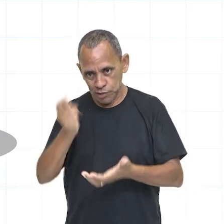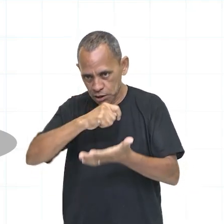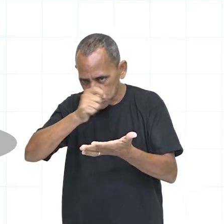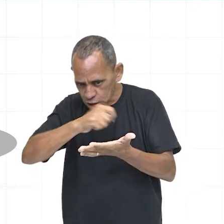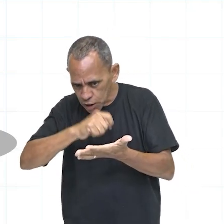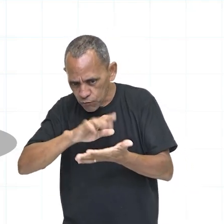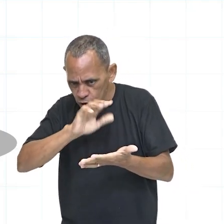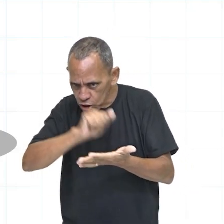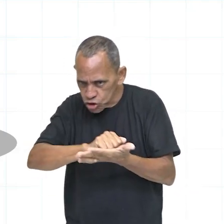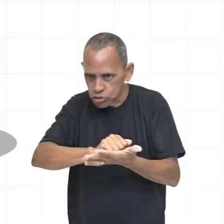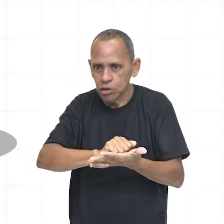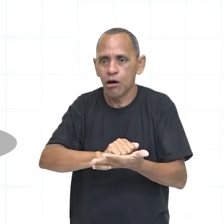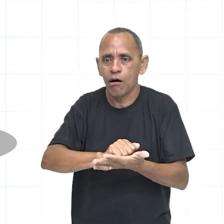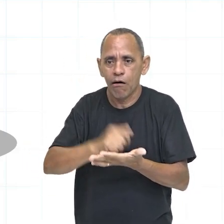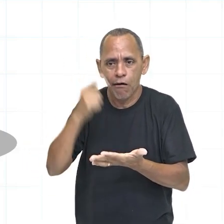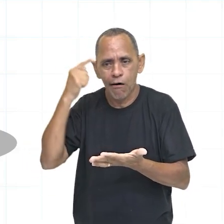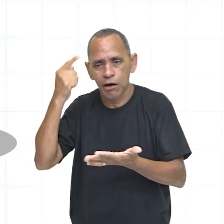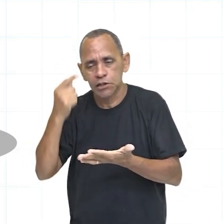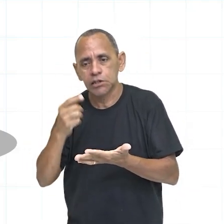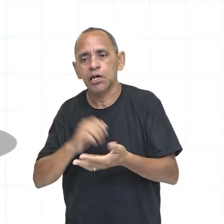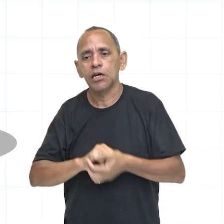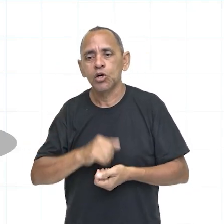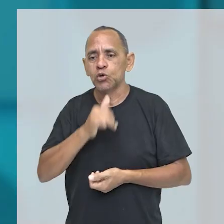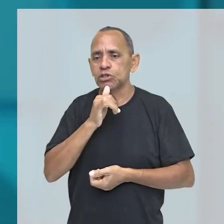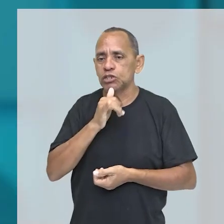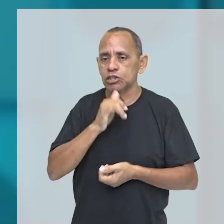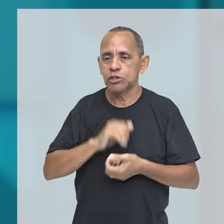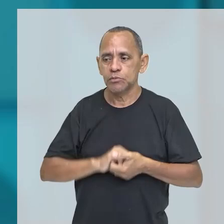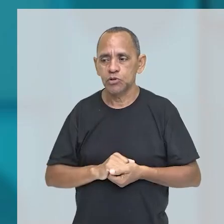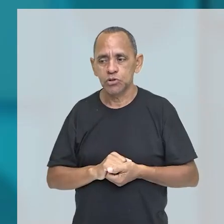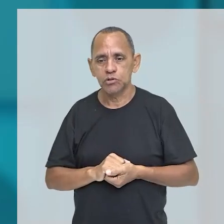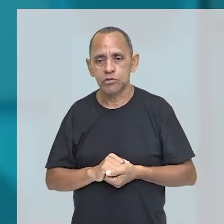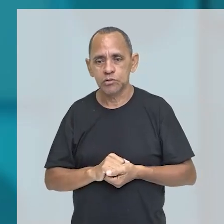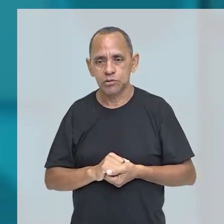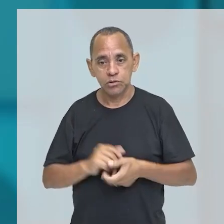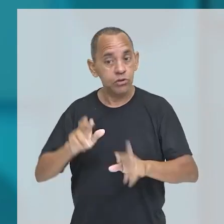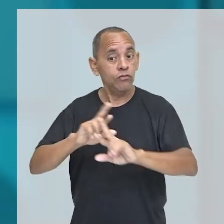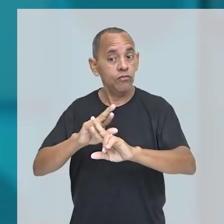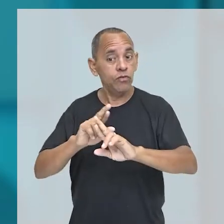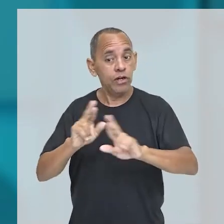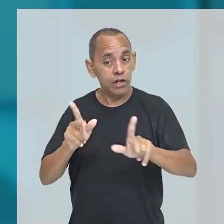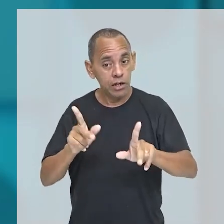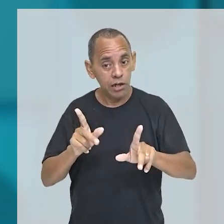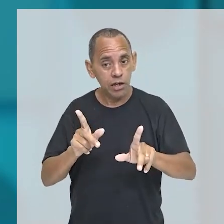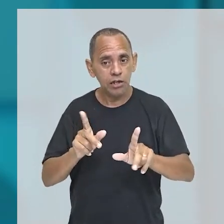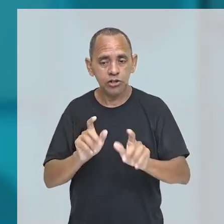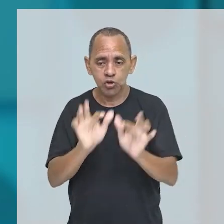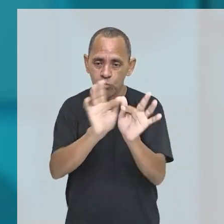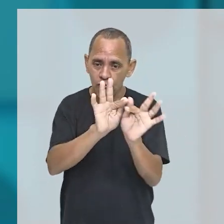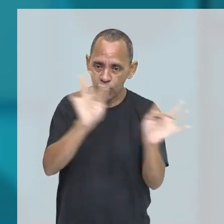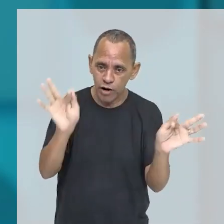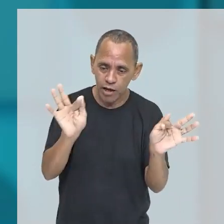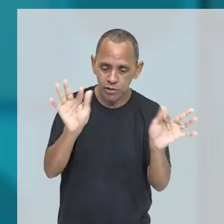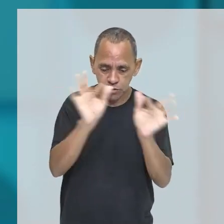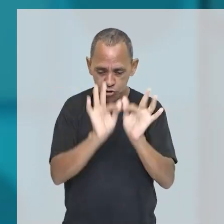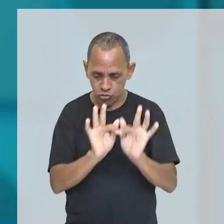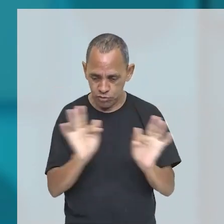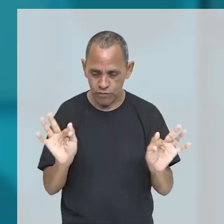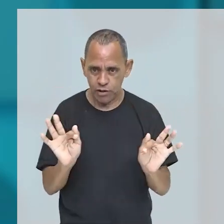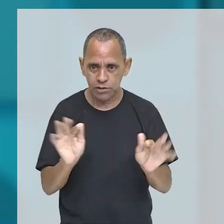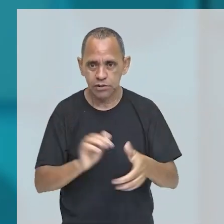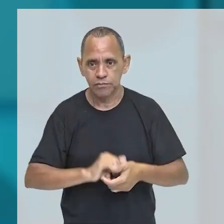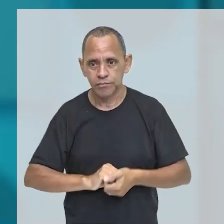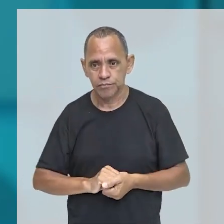estou falando de contraste, de oposição, de diferença entre uma frase